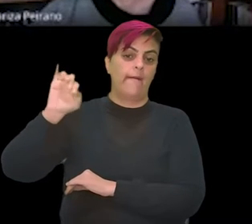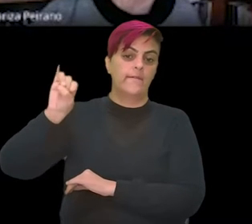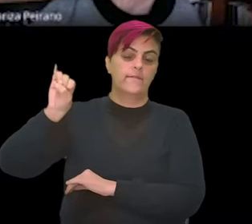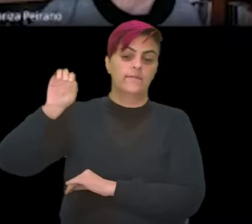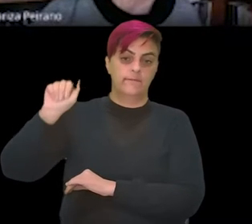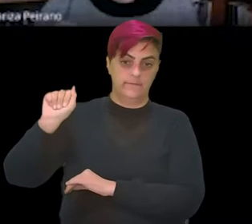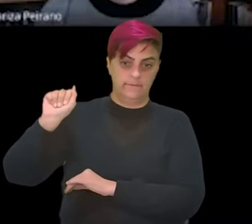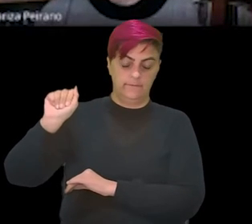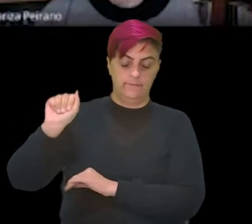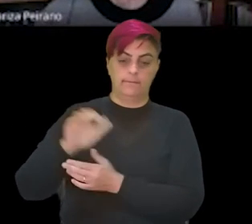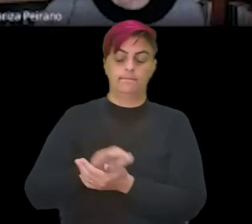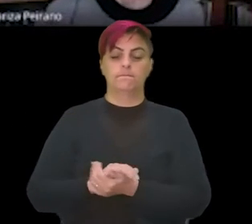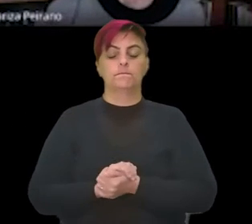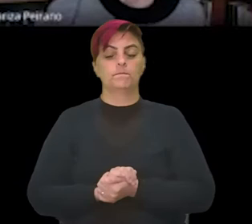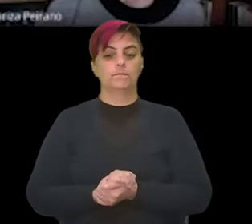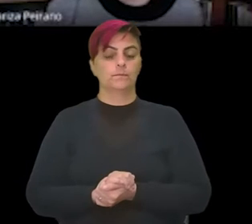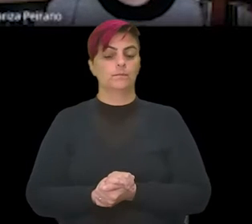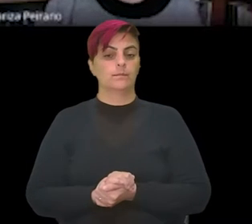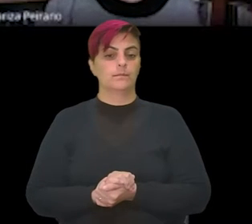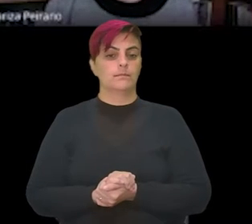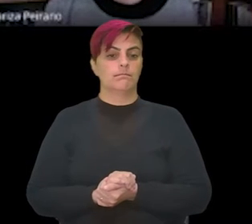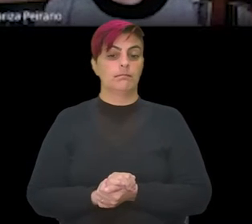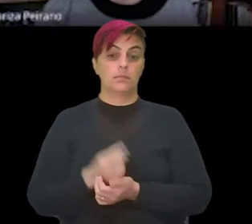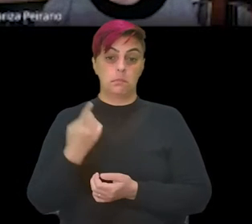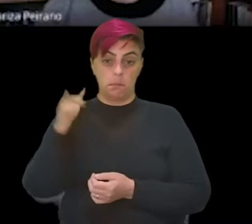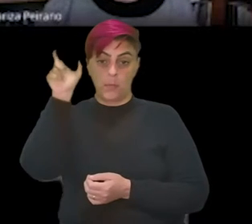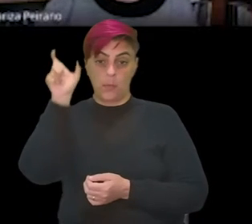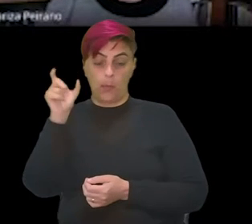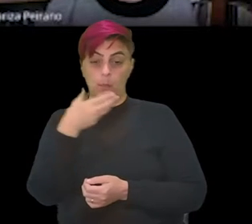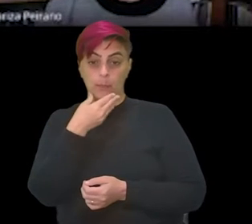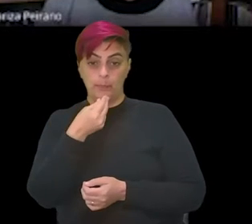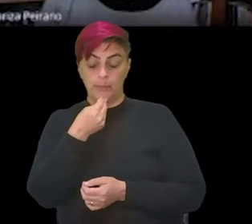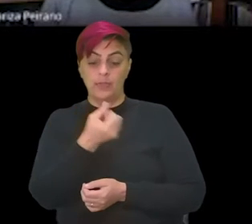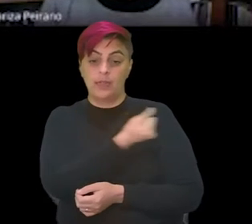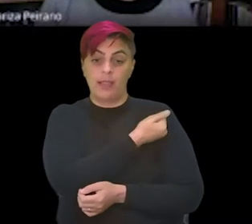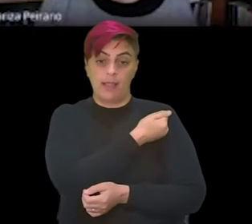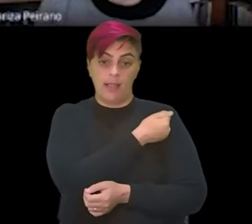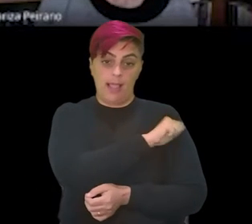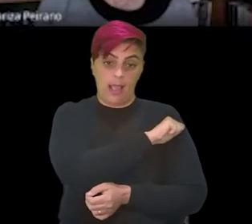da teoria. Edmund Leach foi aluno de Malinowski e, em